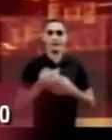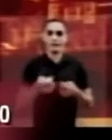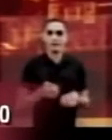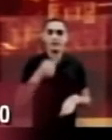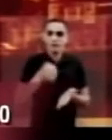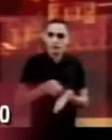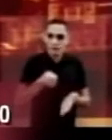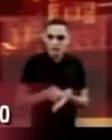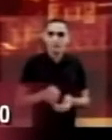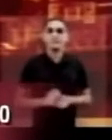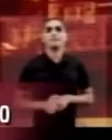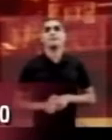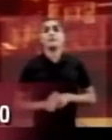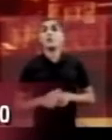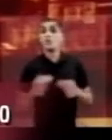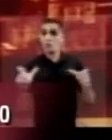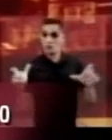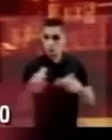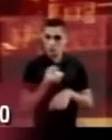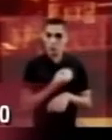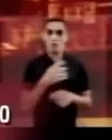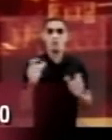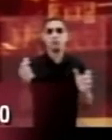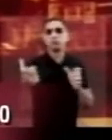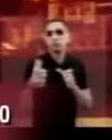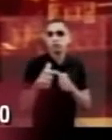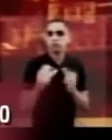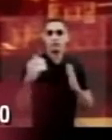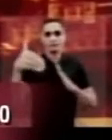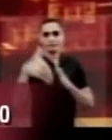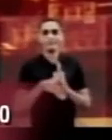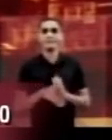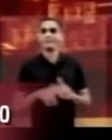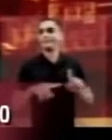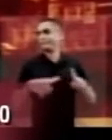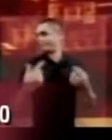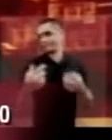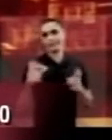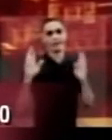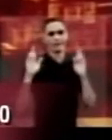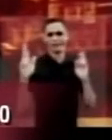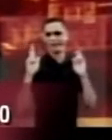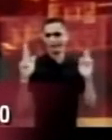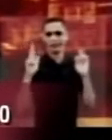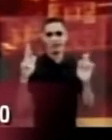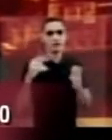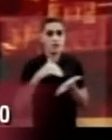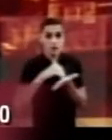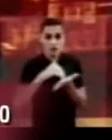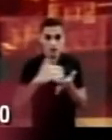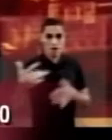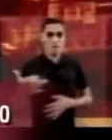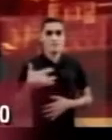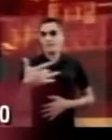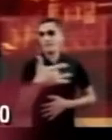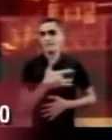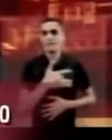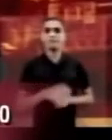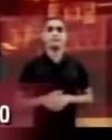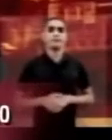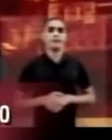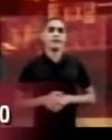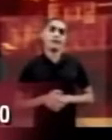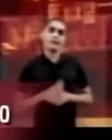Então, eu quero dizer o seguinte: não há nenhuma expectativa da Secretaria de Saúde de